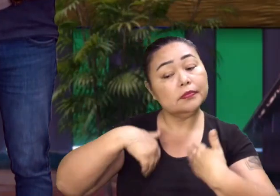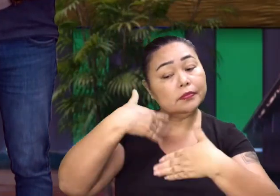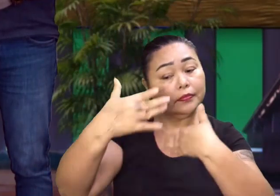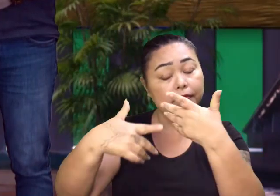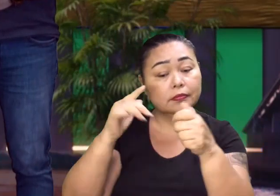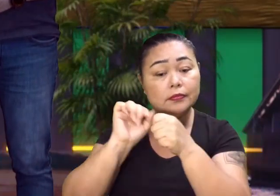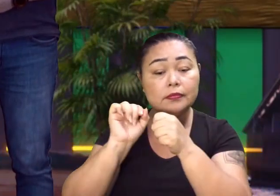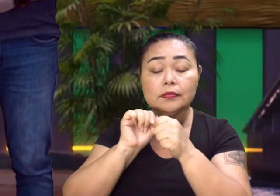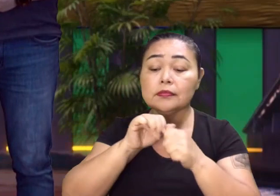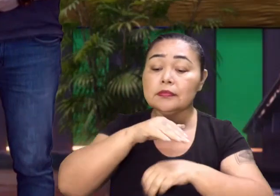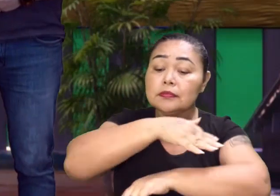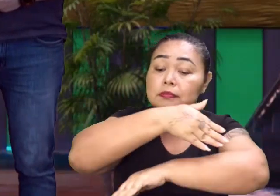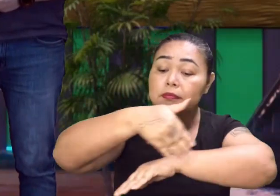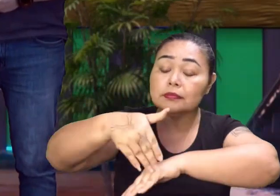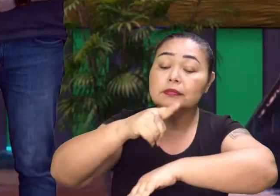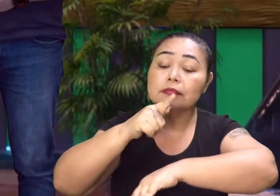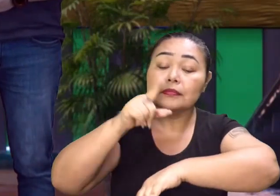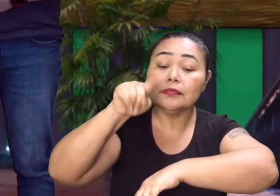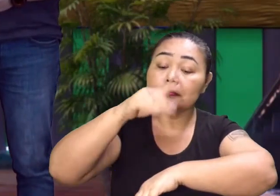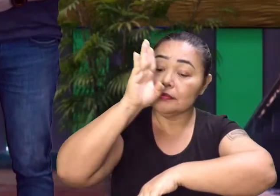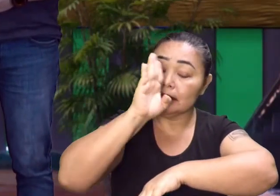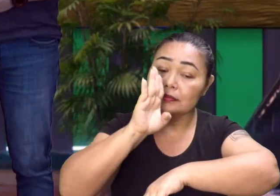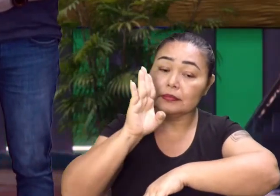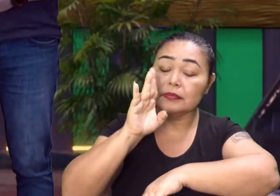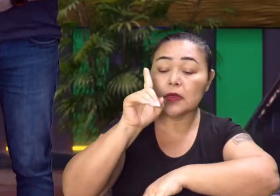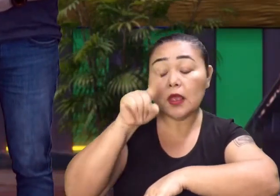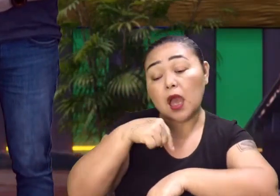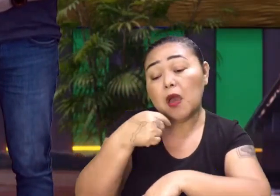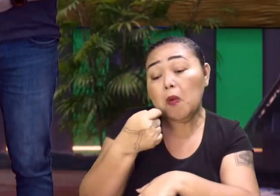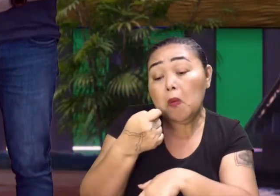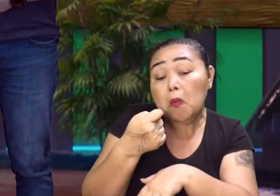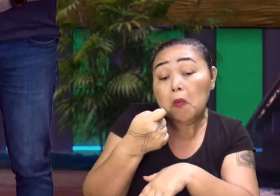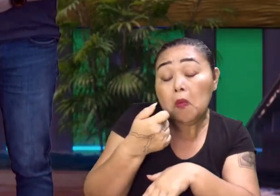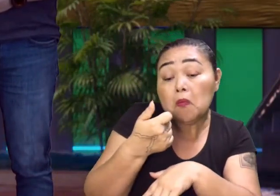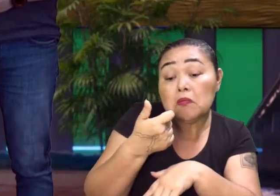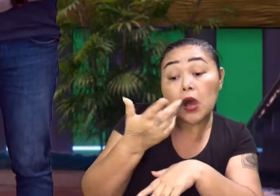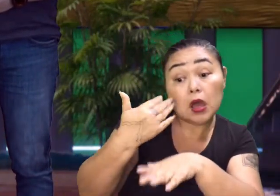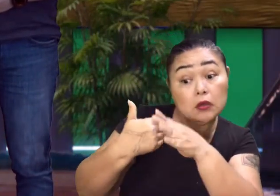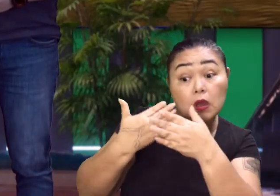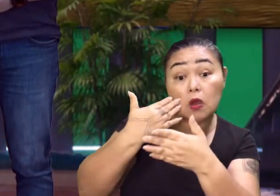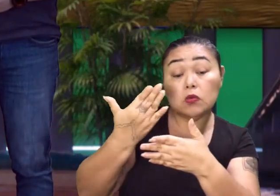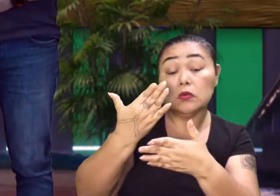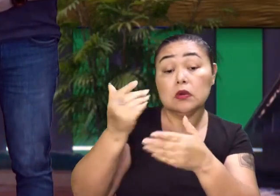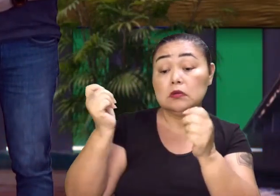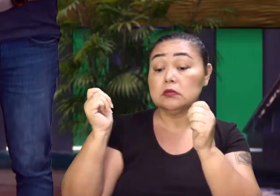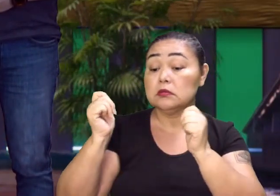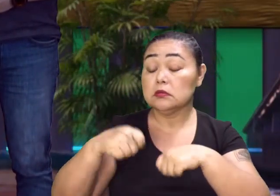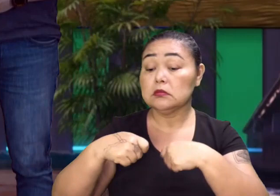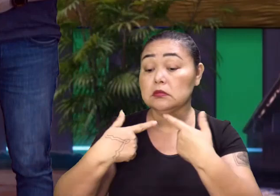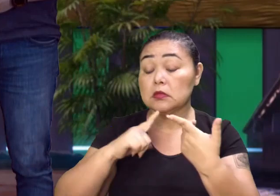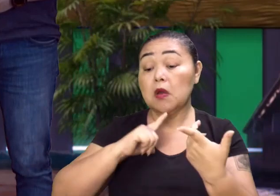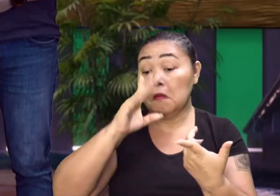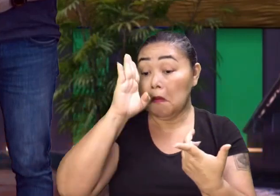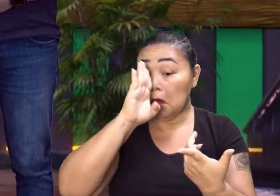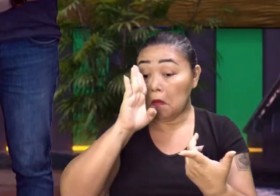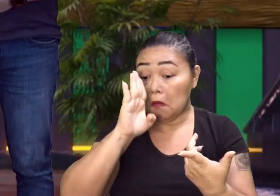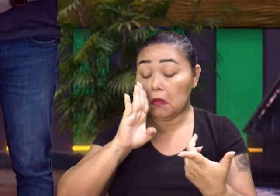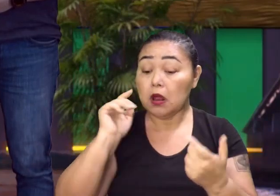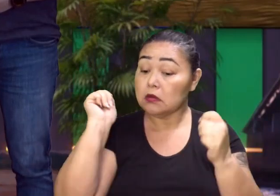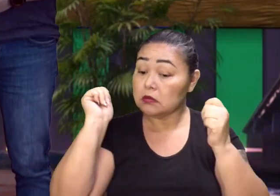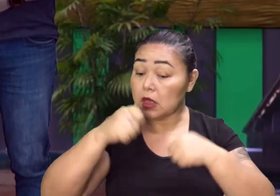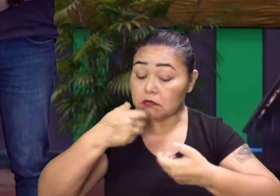as hidrovias no Brasil ainda são muito tímidas diante do potencial que o Brasil tem